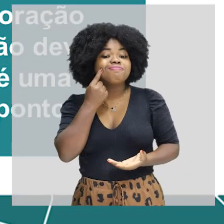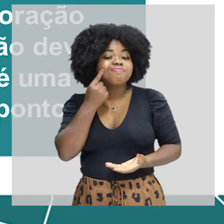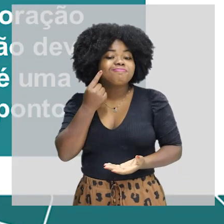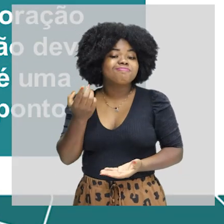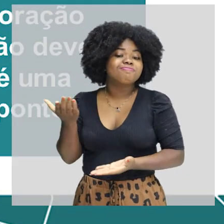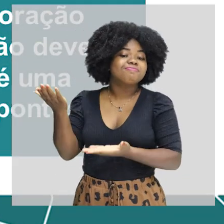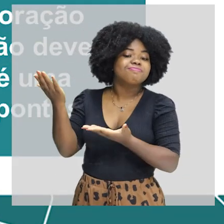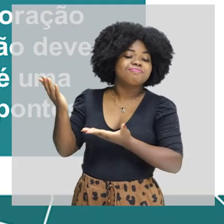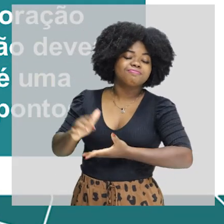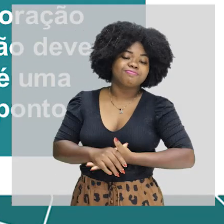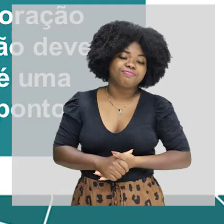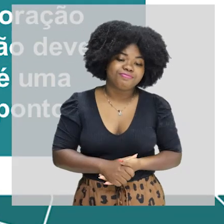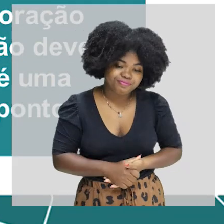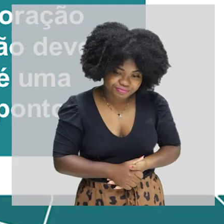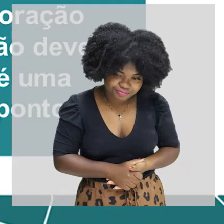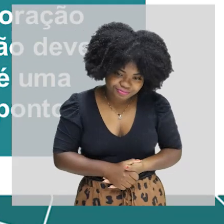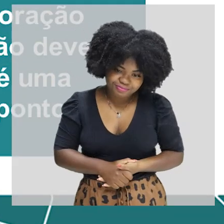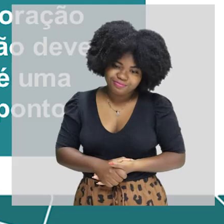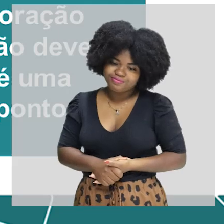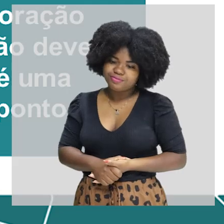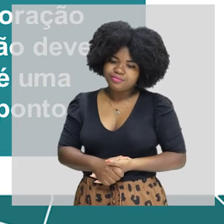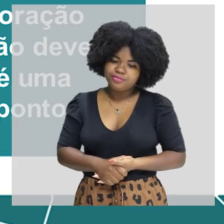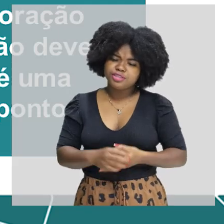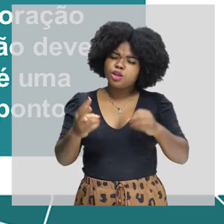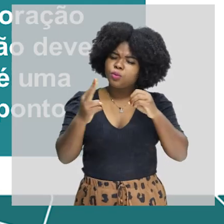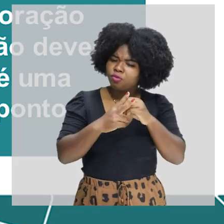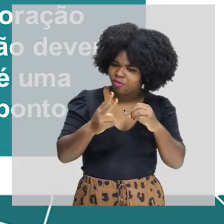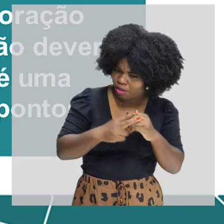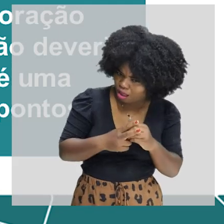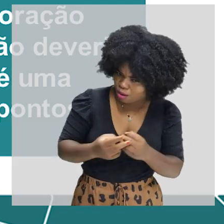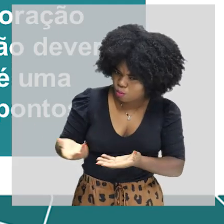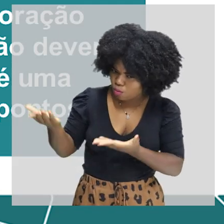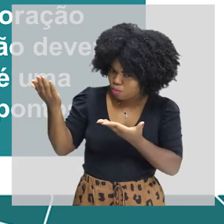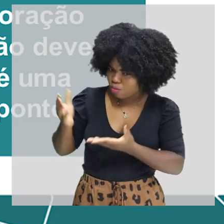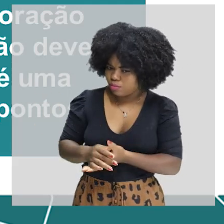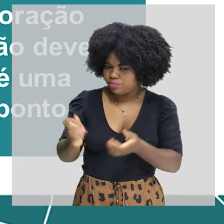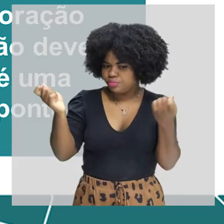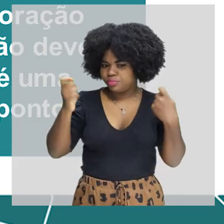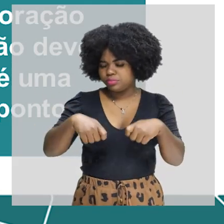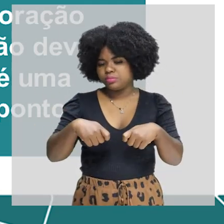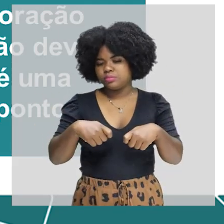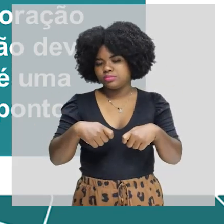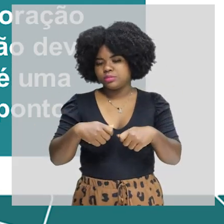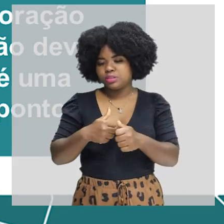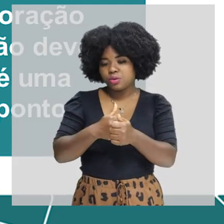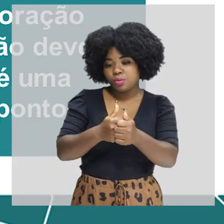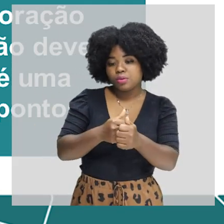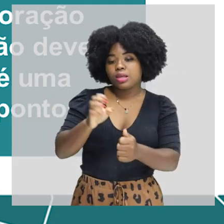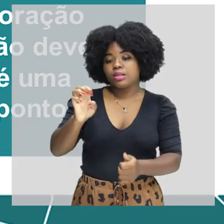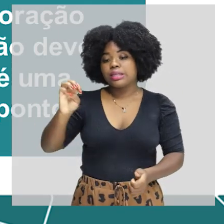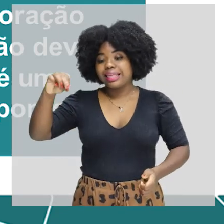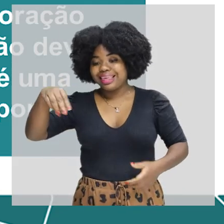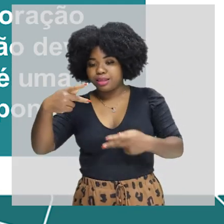lá. O complemento do verbo consistir deve ser introduzido pela preposição em.